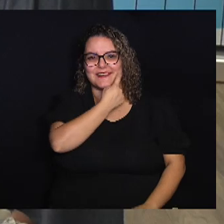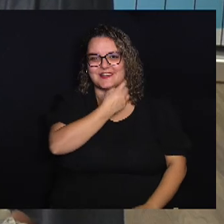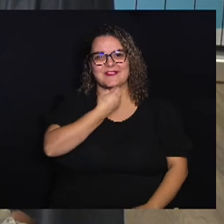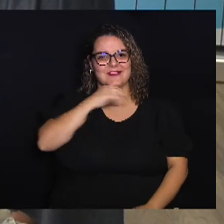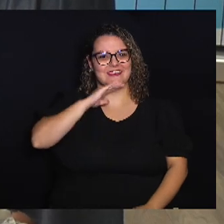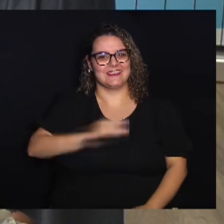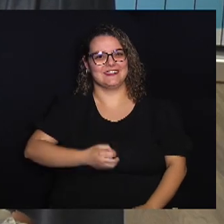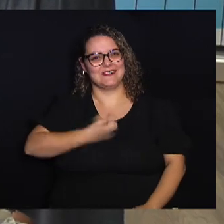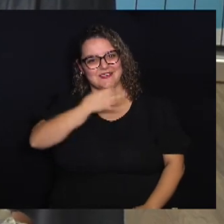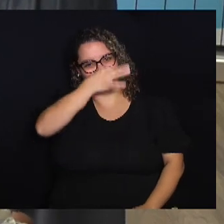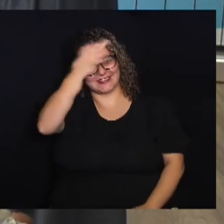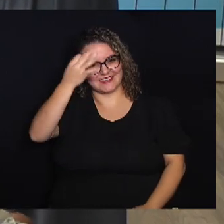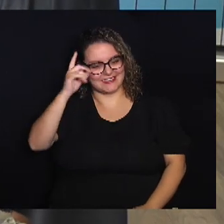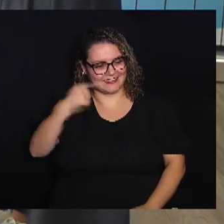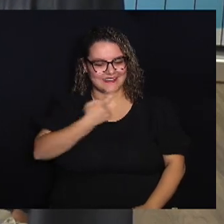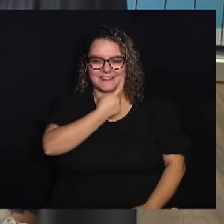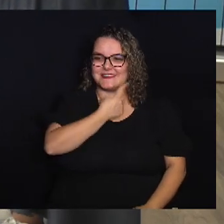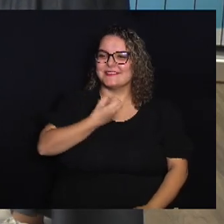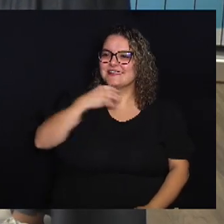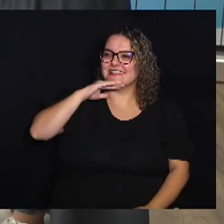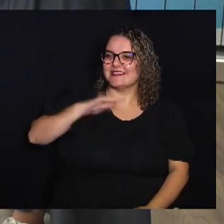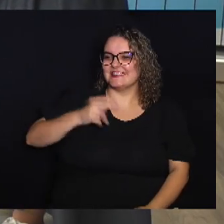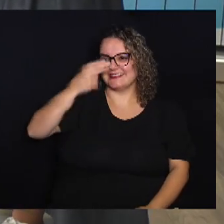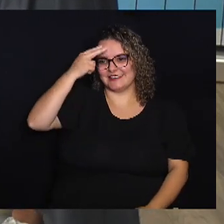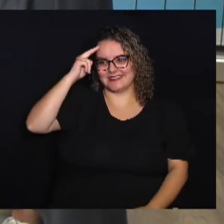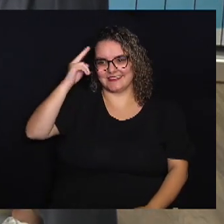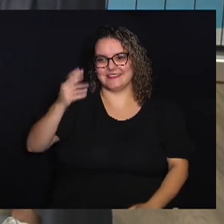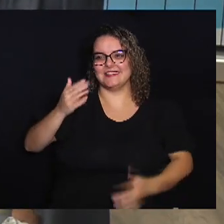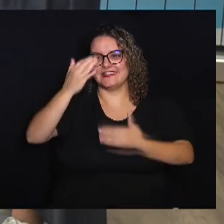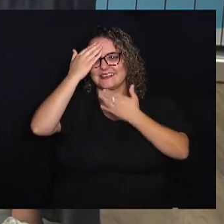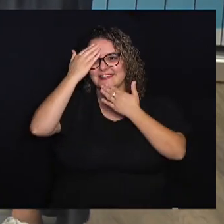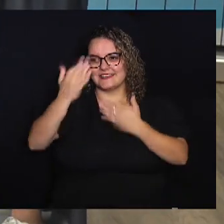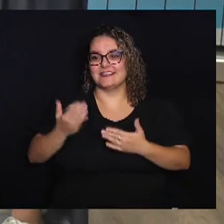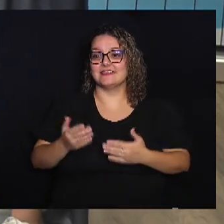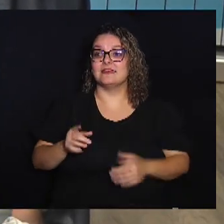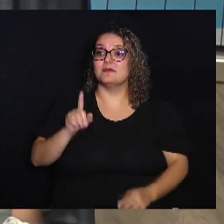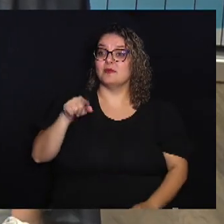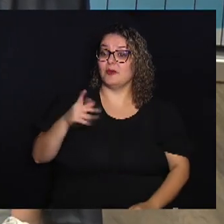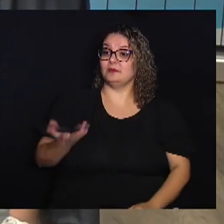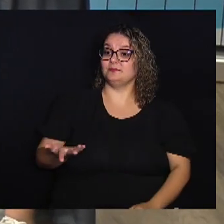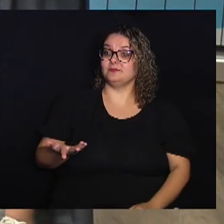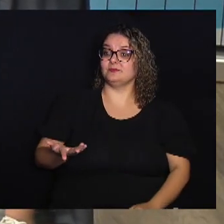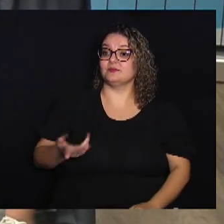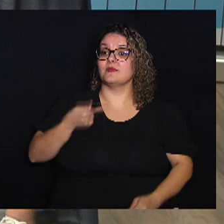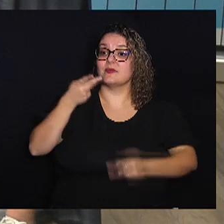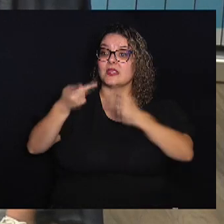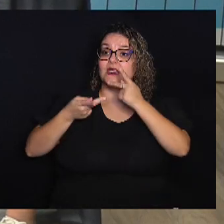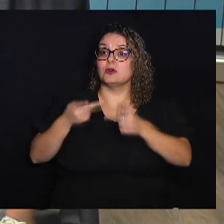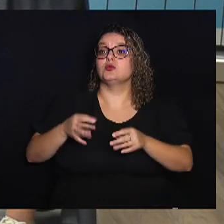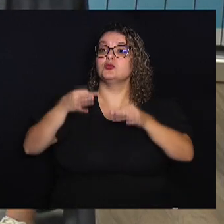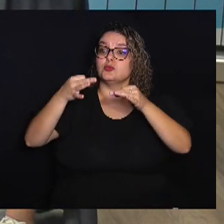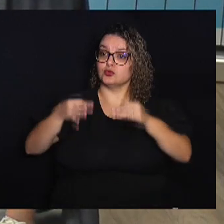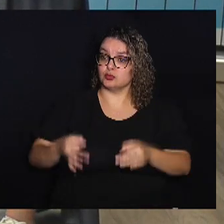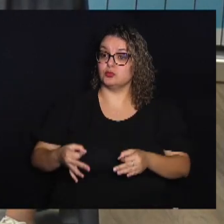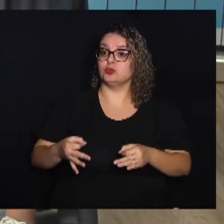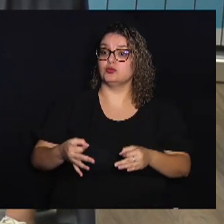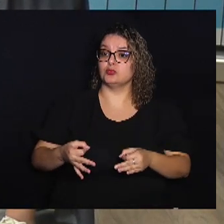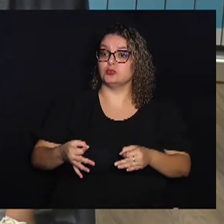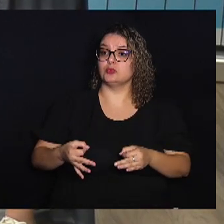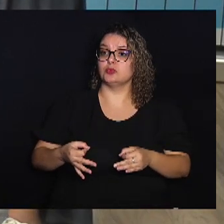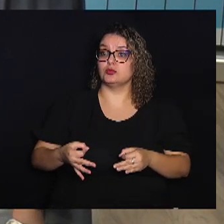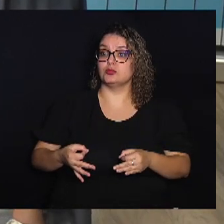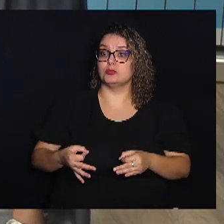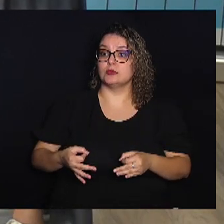boa sorte desde já, Mina. Boa tarde, Gabriel, muito obrigada. É o seguinte, hoje a gente vai falar justamente sobre